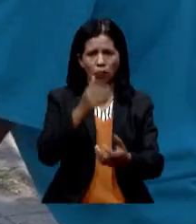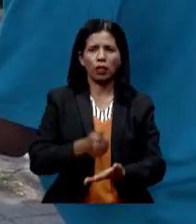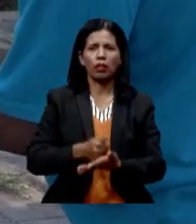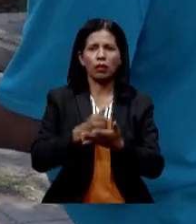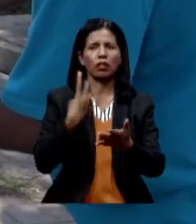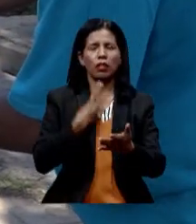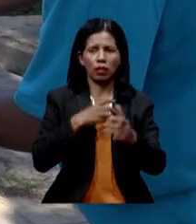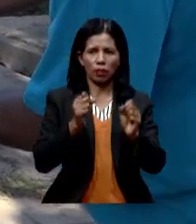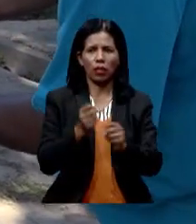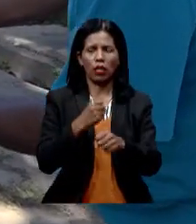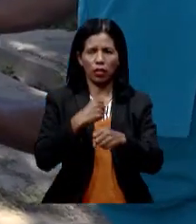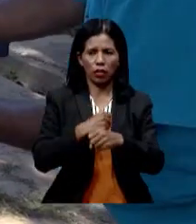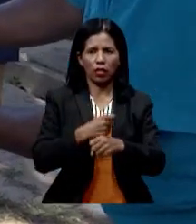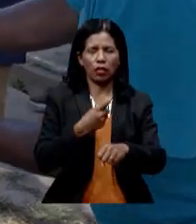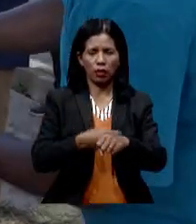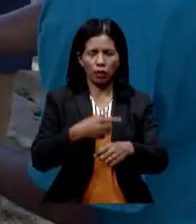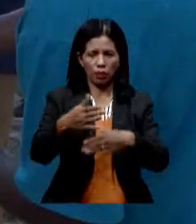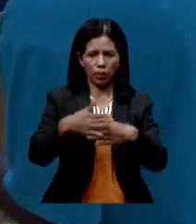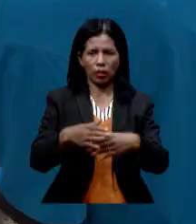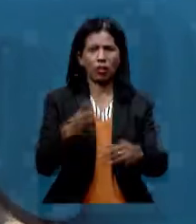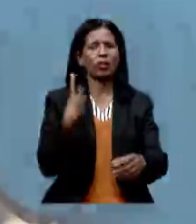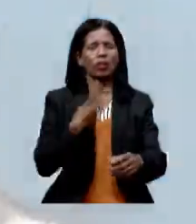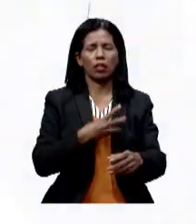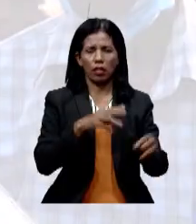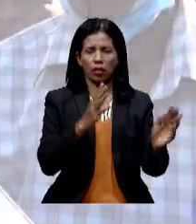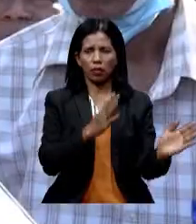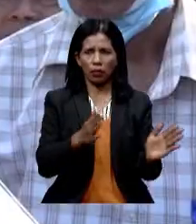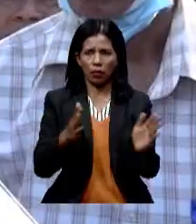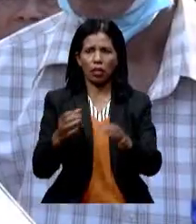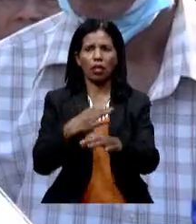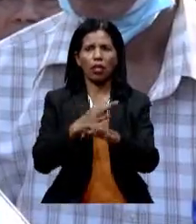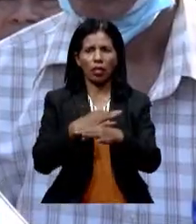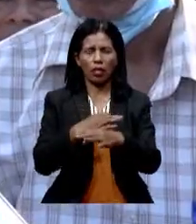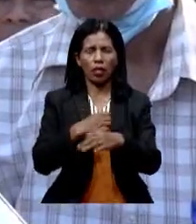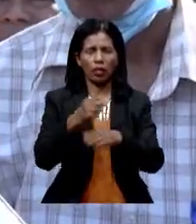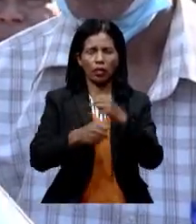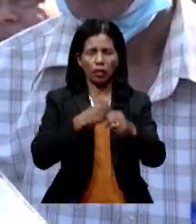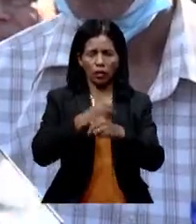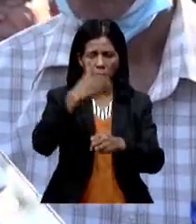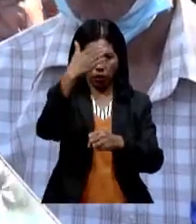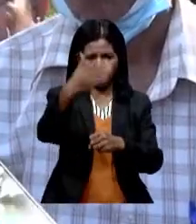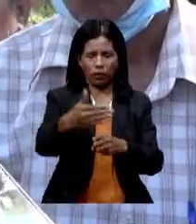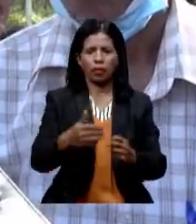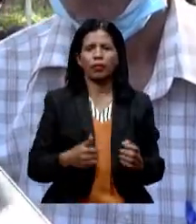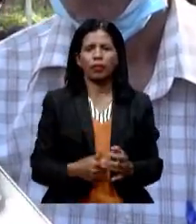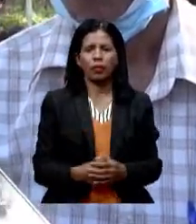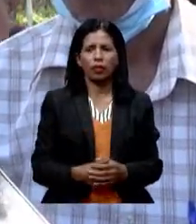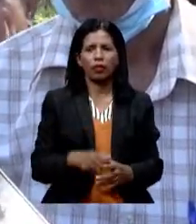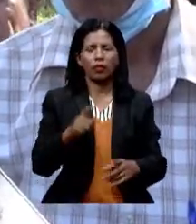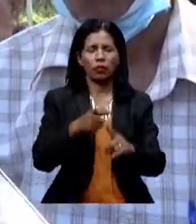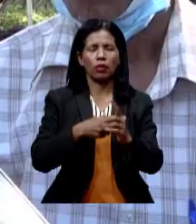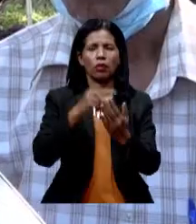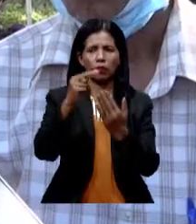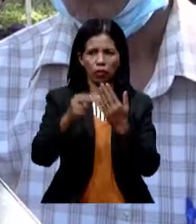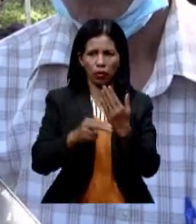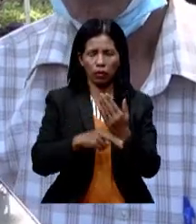ita bele hadia ia tempo barak maklabele ita prepara par hadia ba ia tinang tambah ita ni tempo ia ba bulan November ne ba